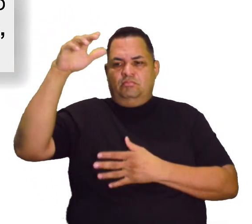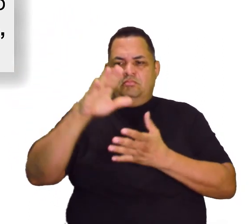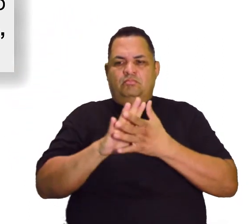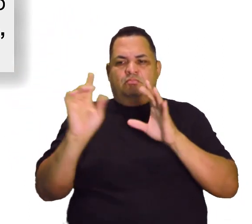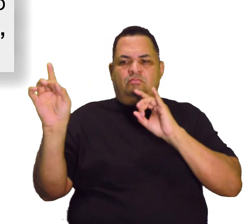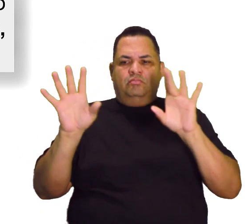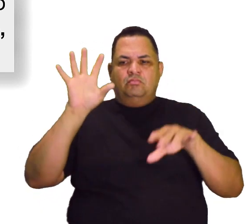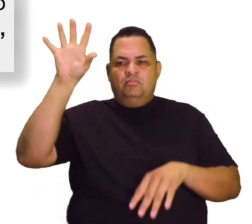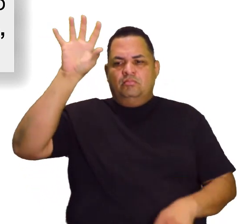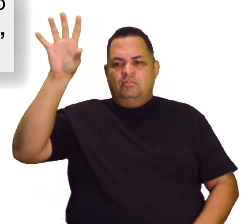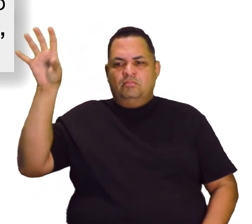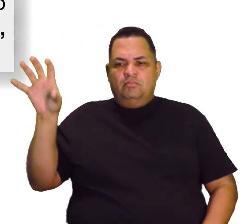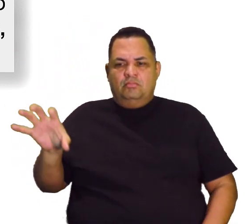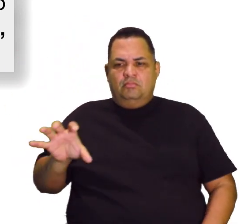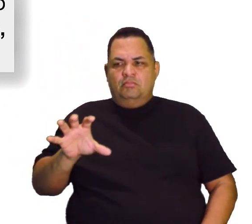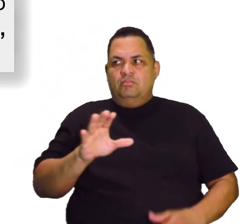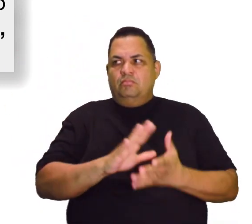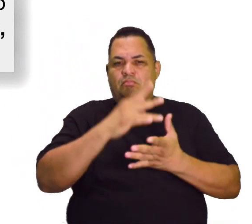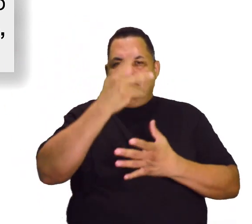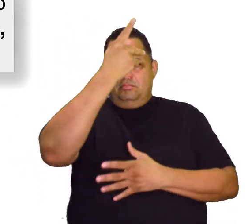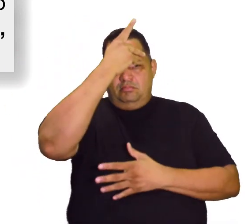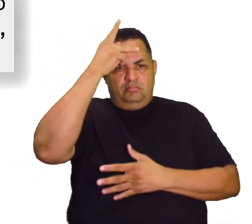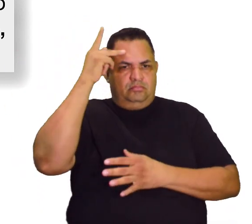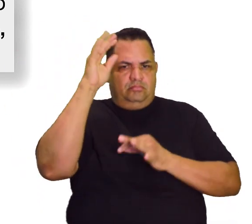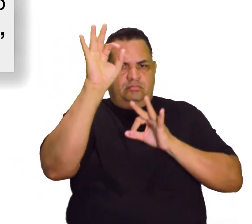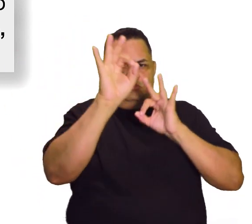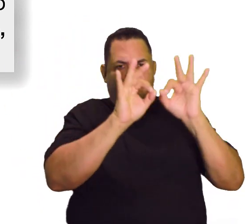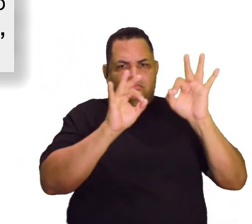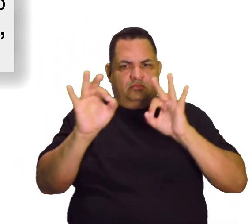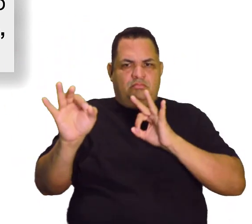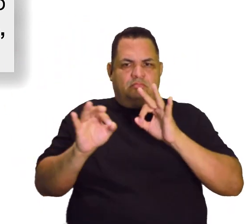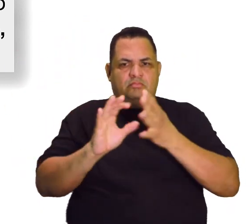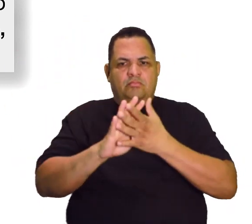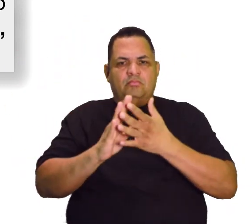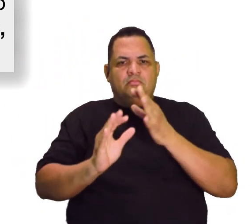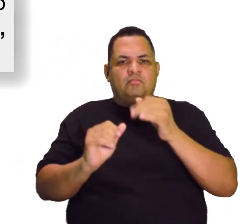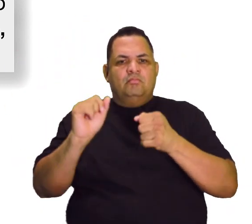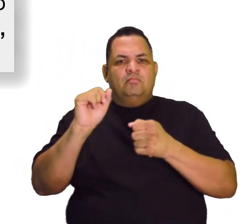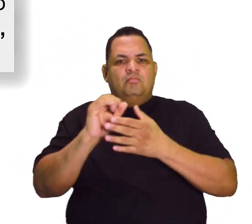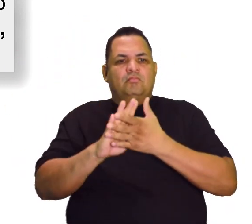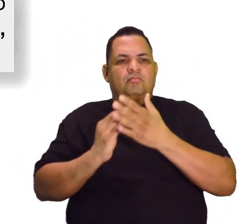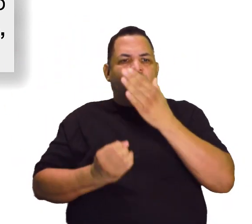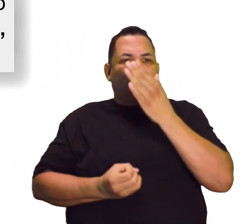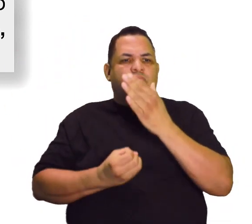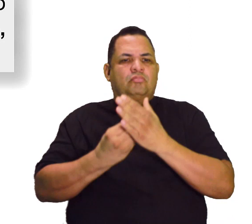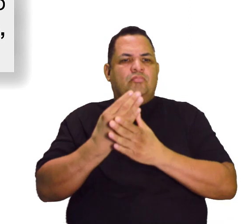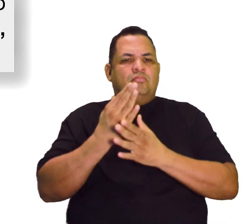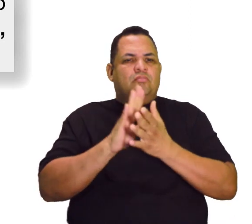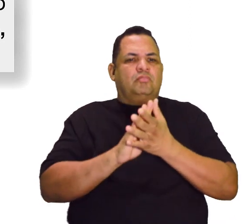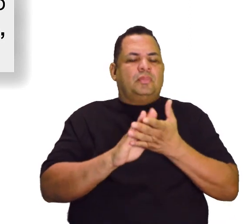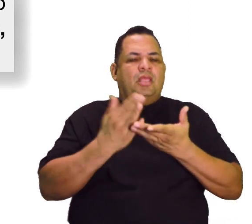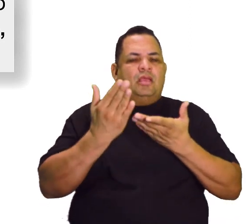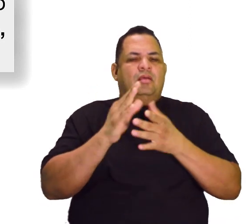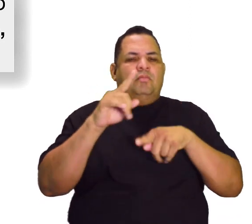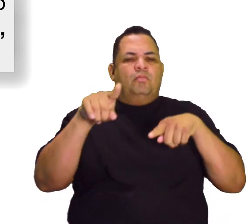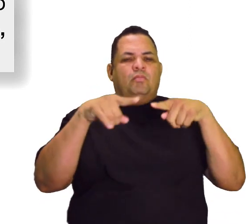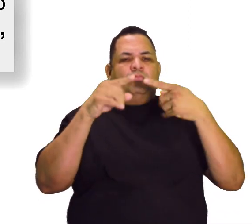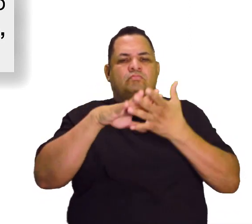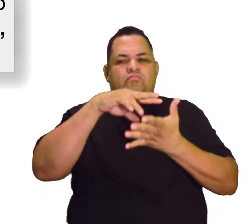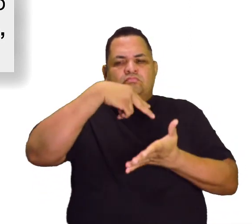E cada região, as pessoas criam, né? Criam tipos de música,